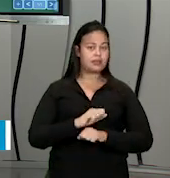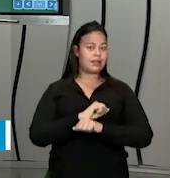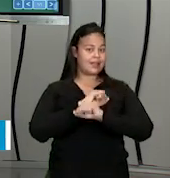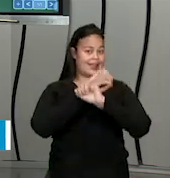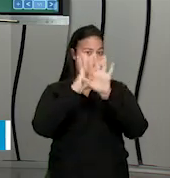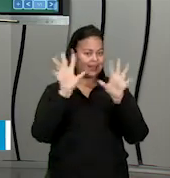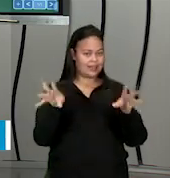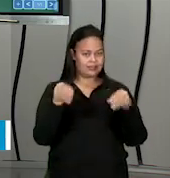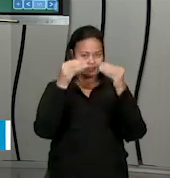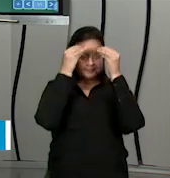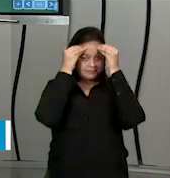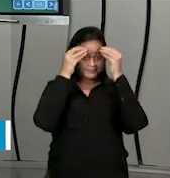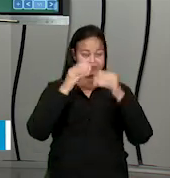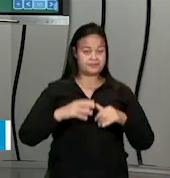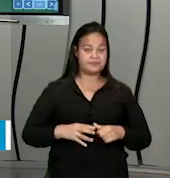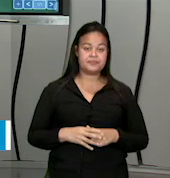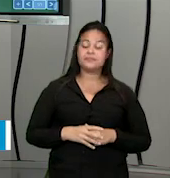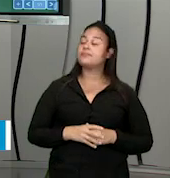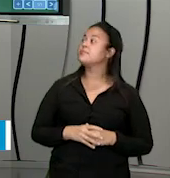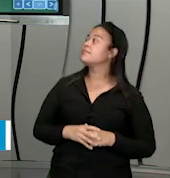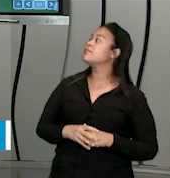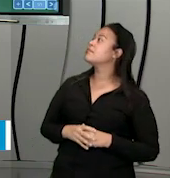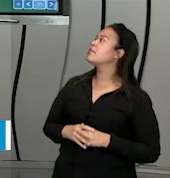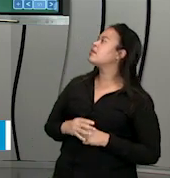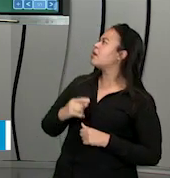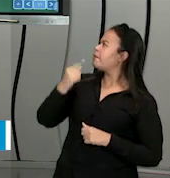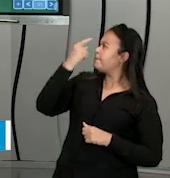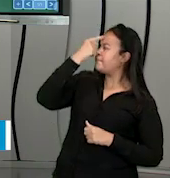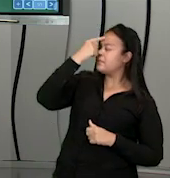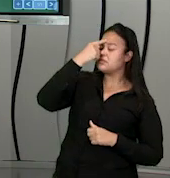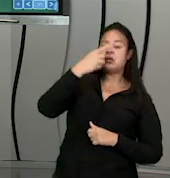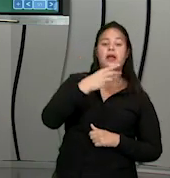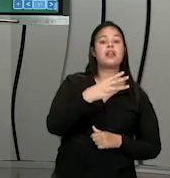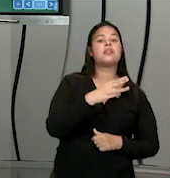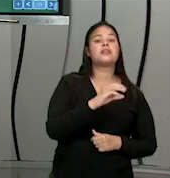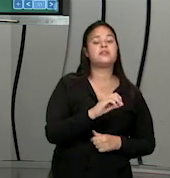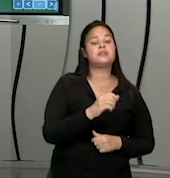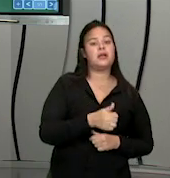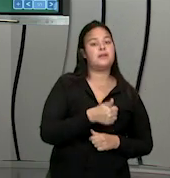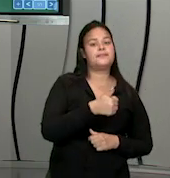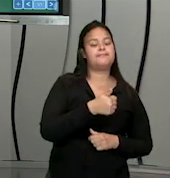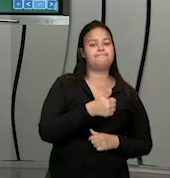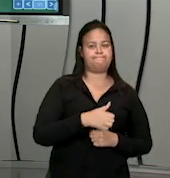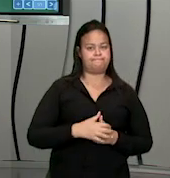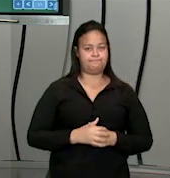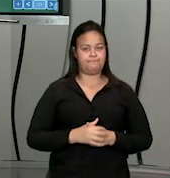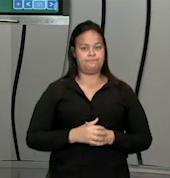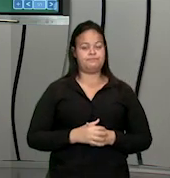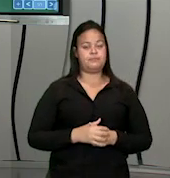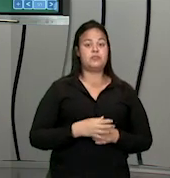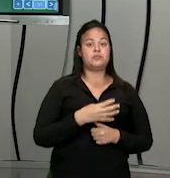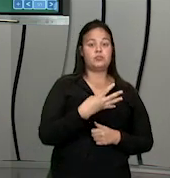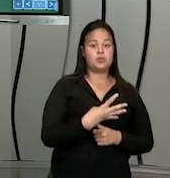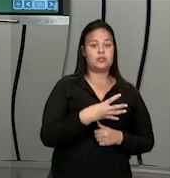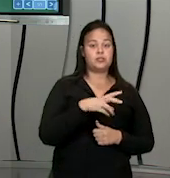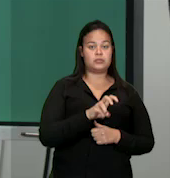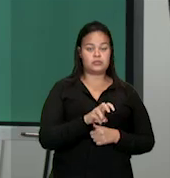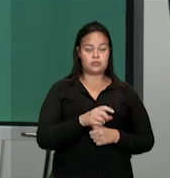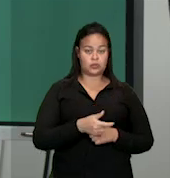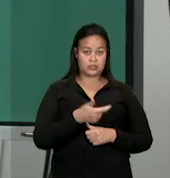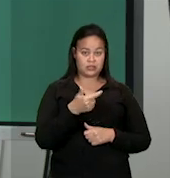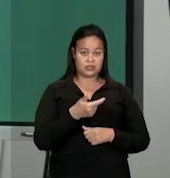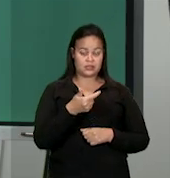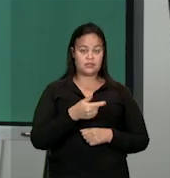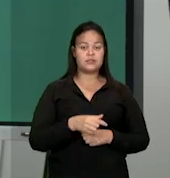decorar. Olha só, você vai pensar que o 30 é o primeiro, o 45 é o segundo